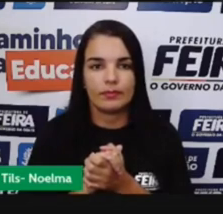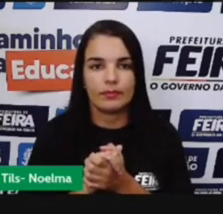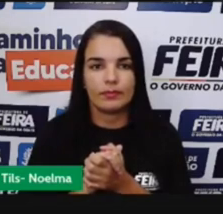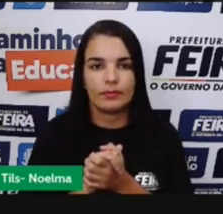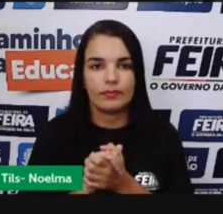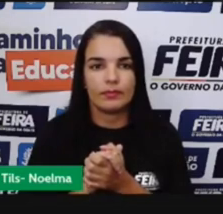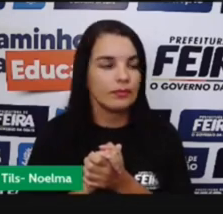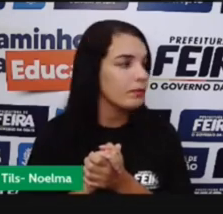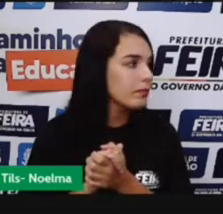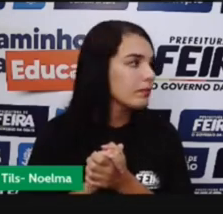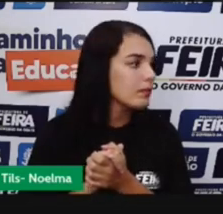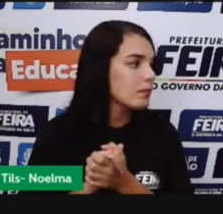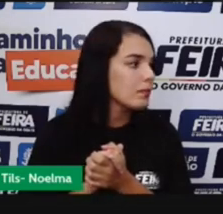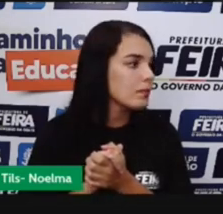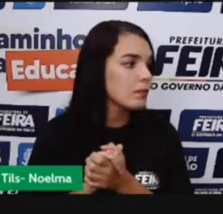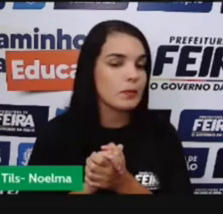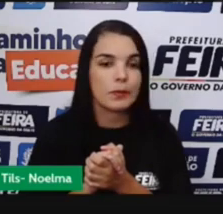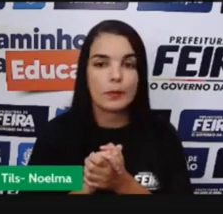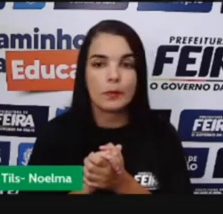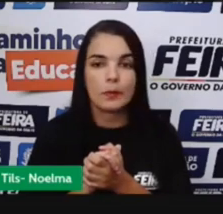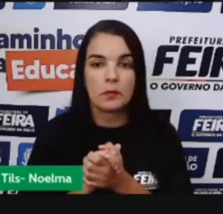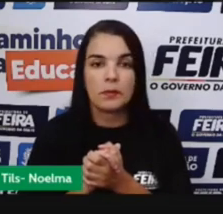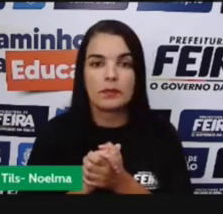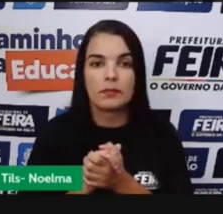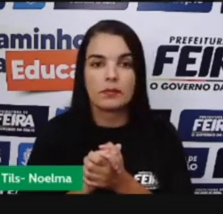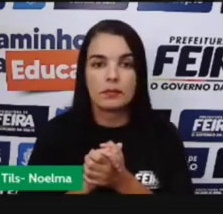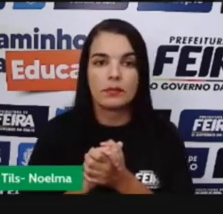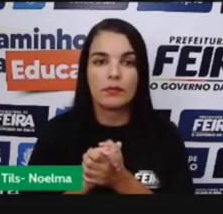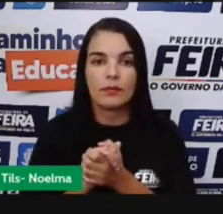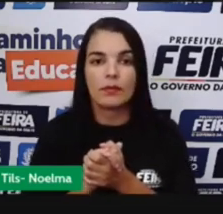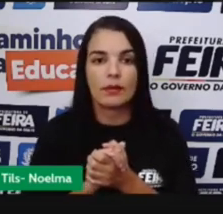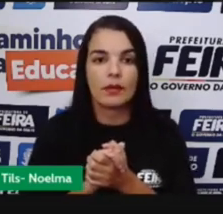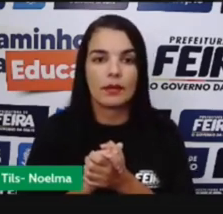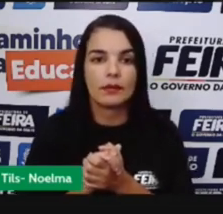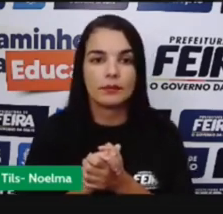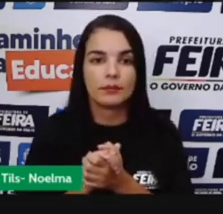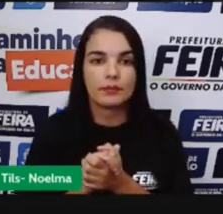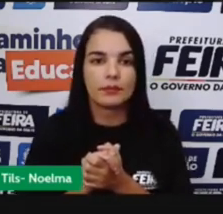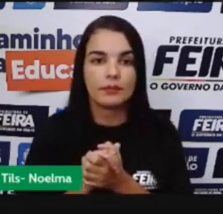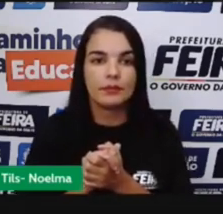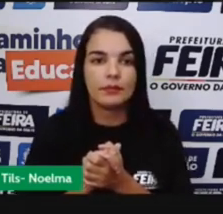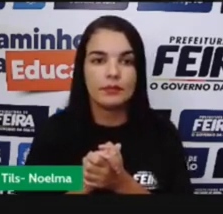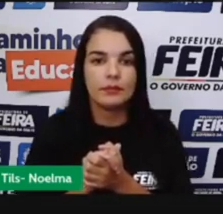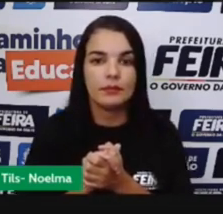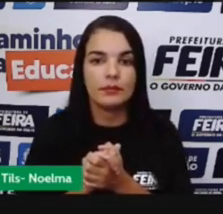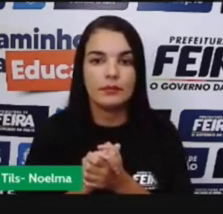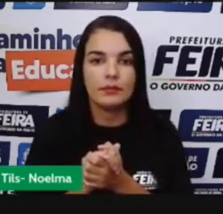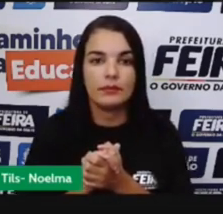Vamos para mais uma.